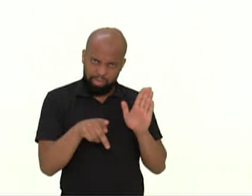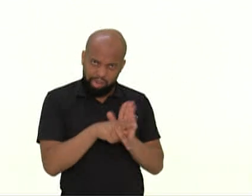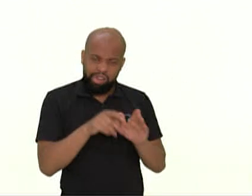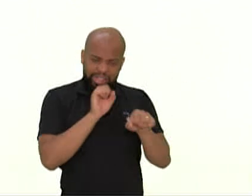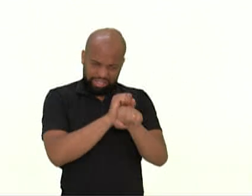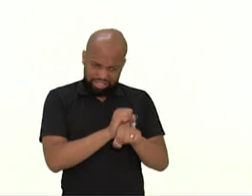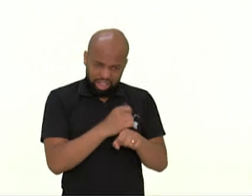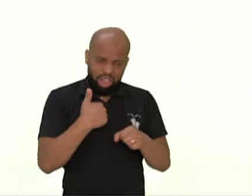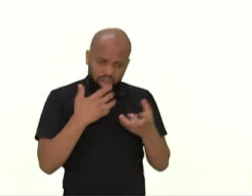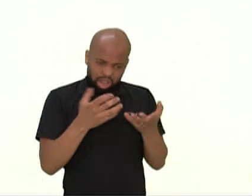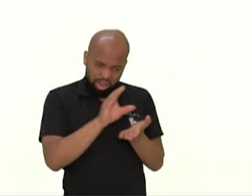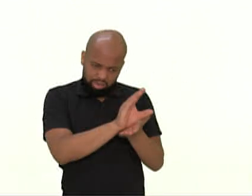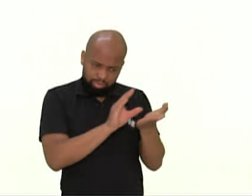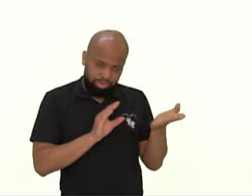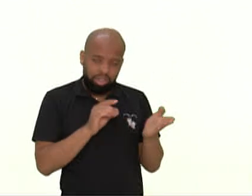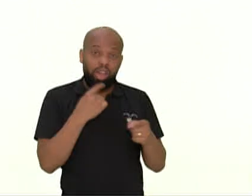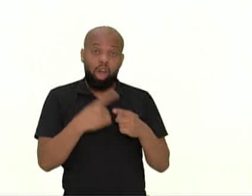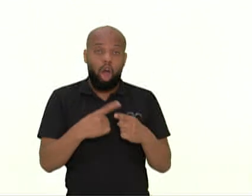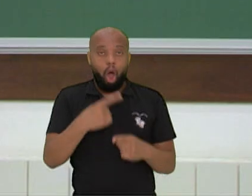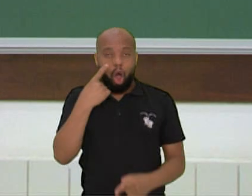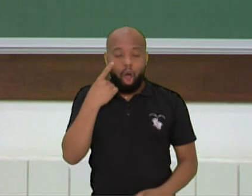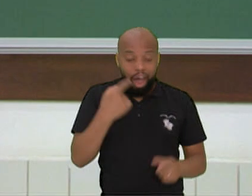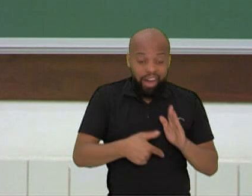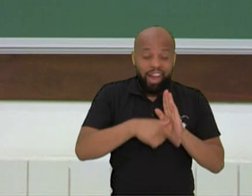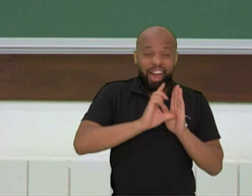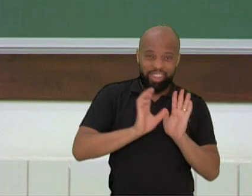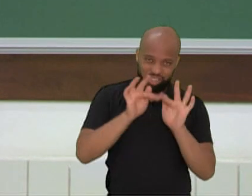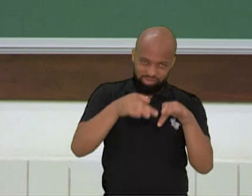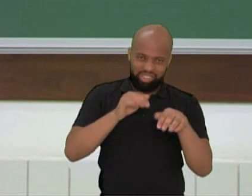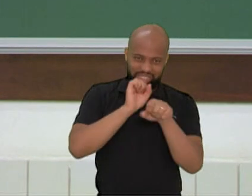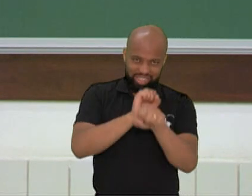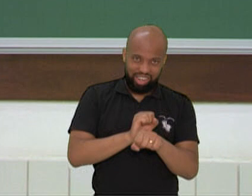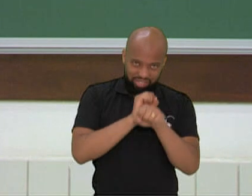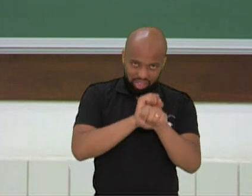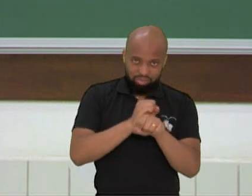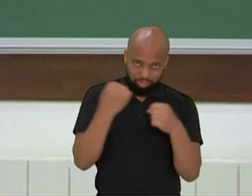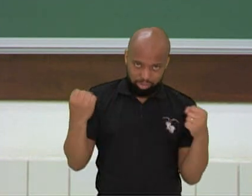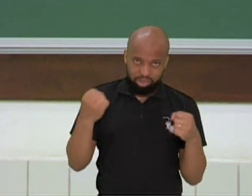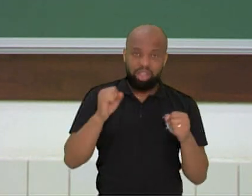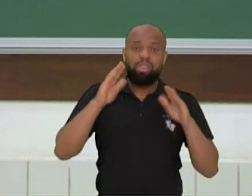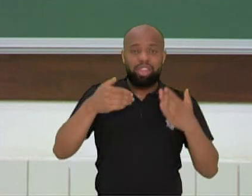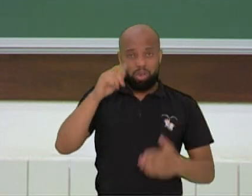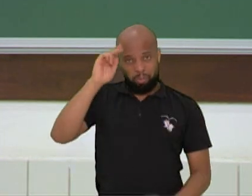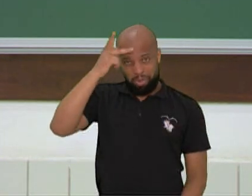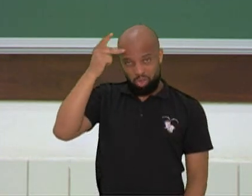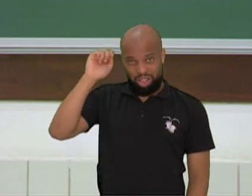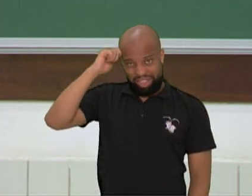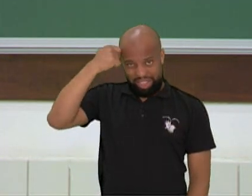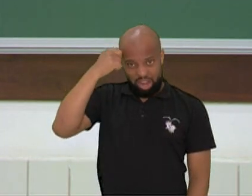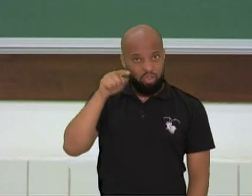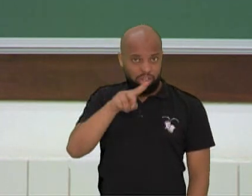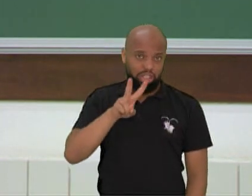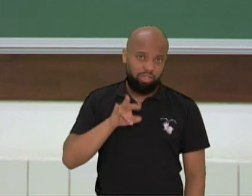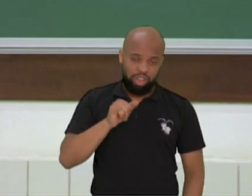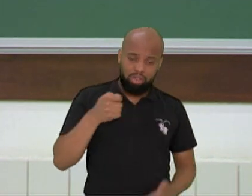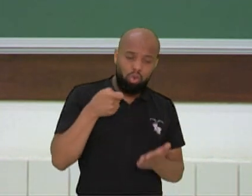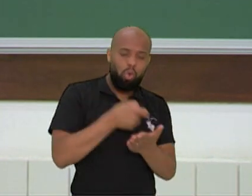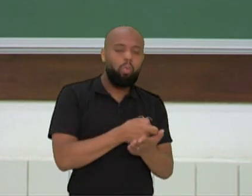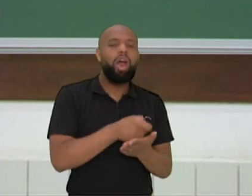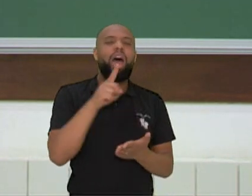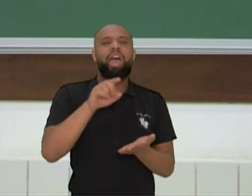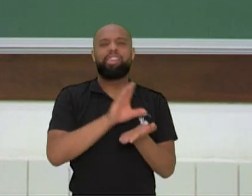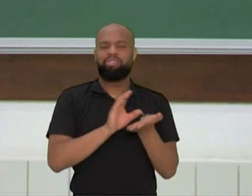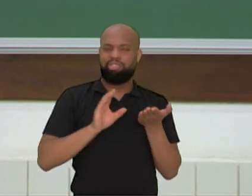lembrar que, antes do fim da escravidão, um escravo era uma propriedade, ele era comprado. Então, você comprar um escravo podia ser até um